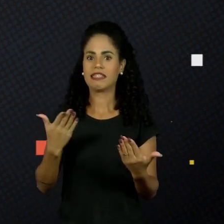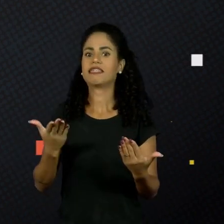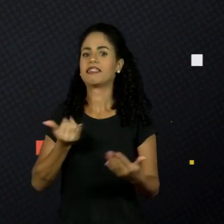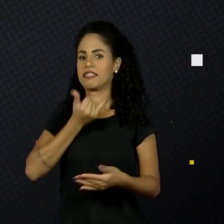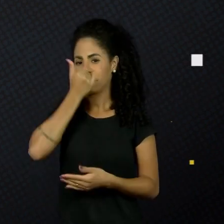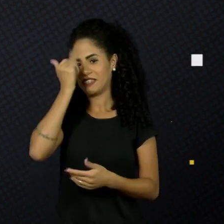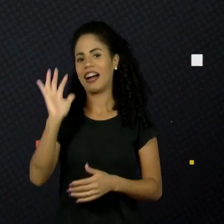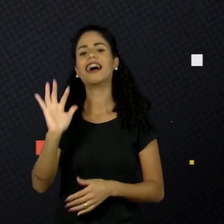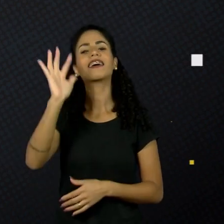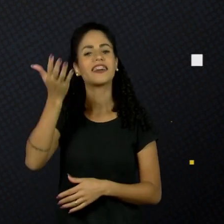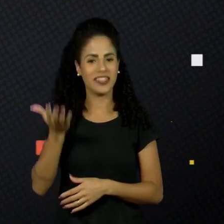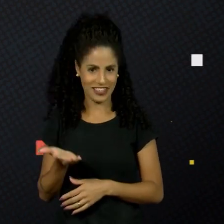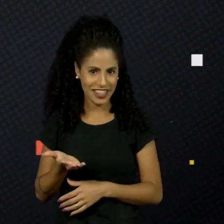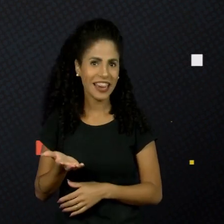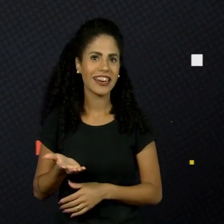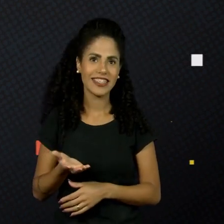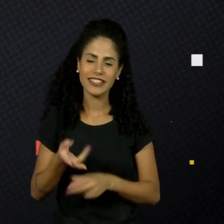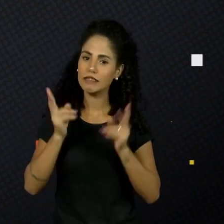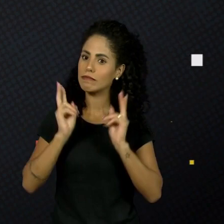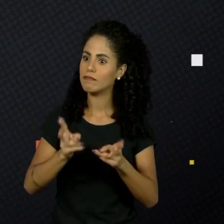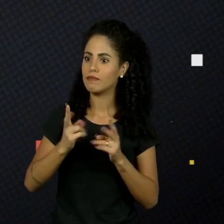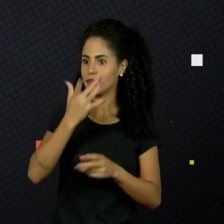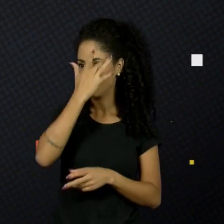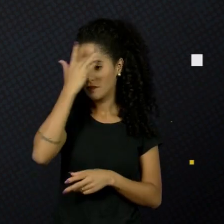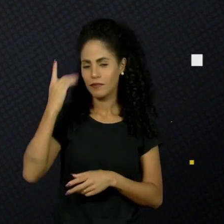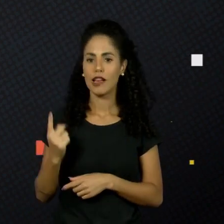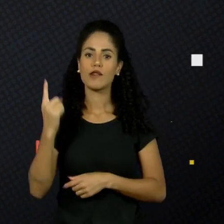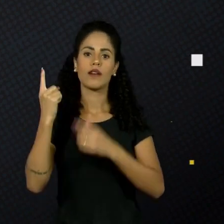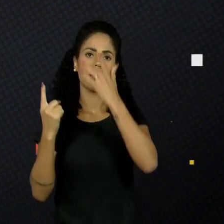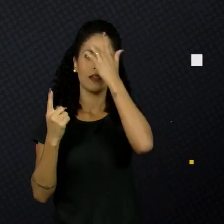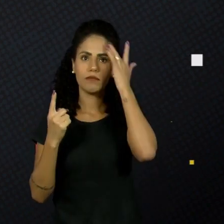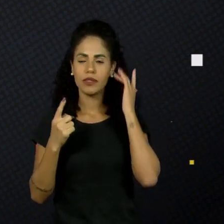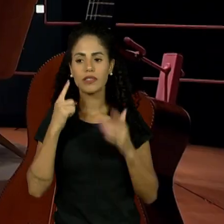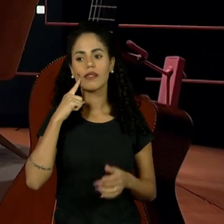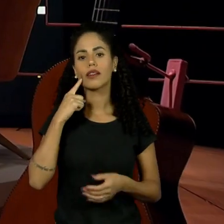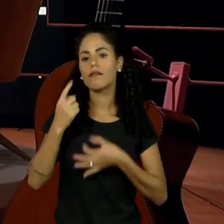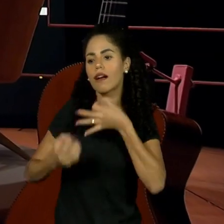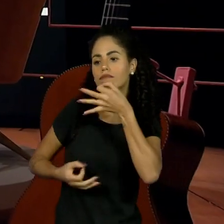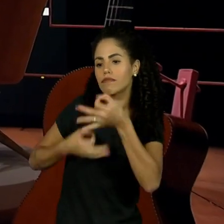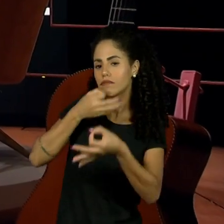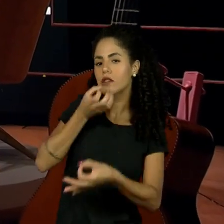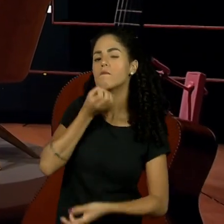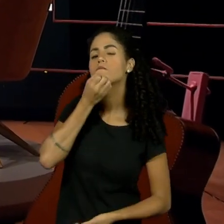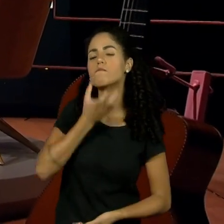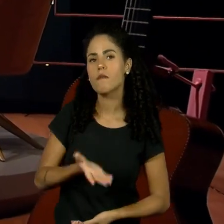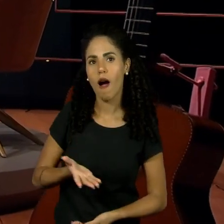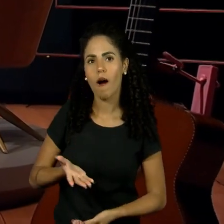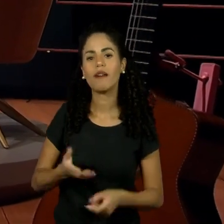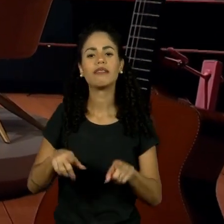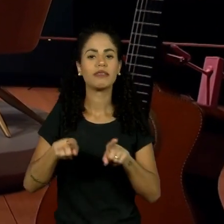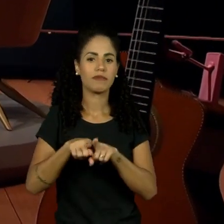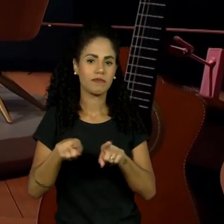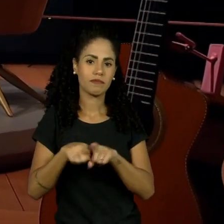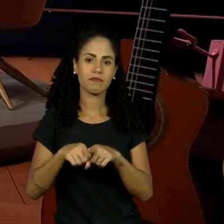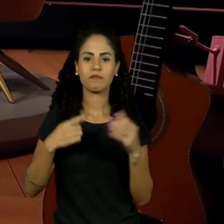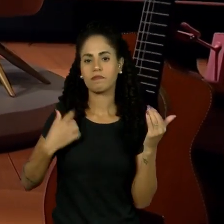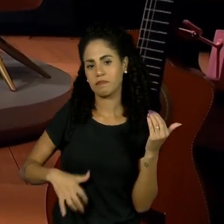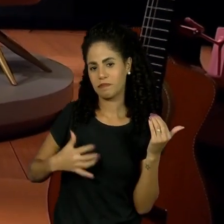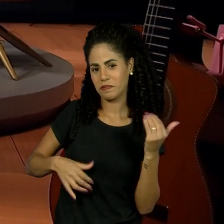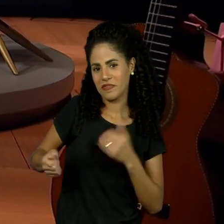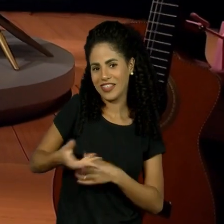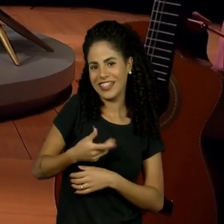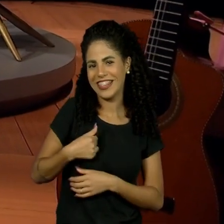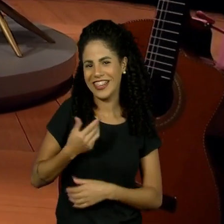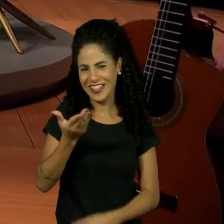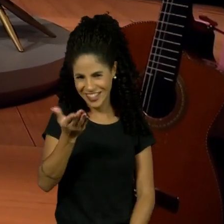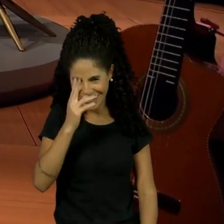lugar ermo total, e sempre tem alguém que vai dar algum palpite bom pra gente. Moda importada, Malibetúlia é demais, né,